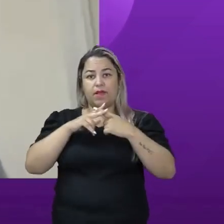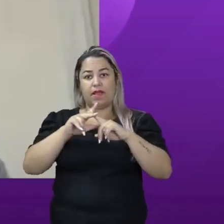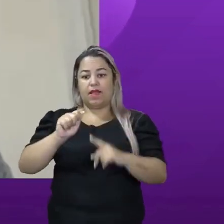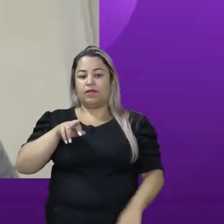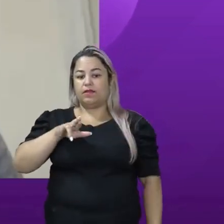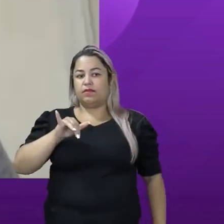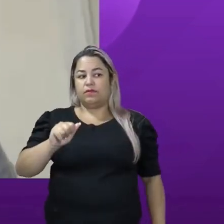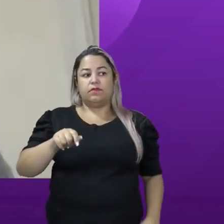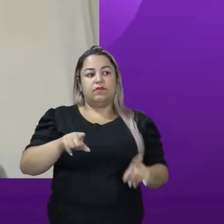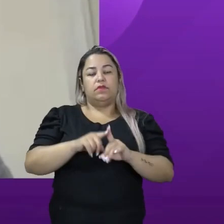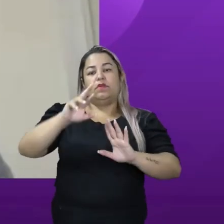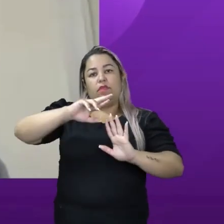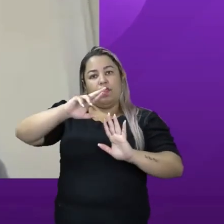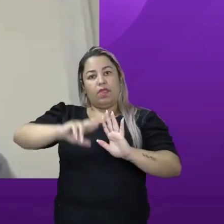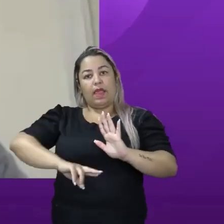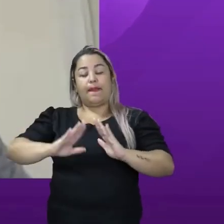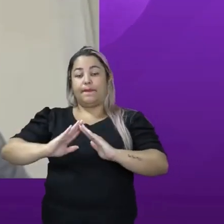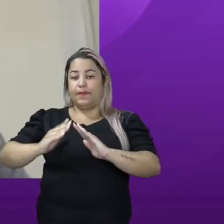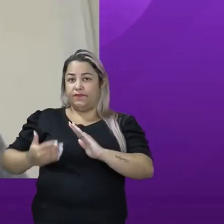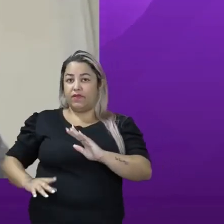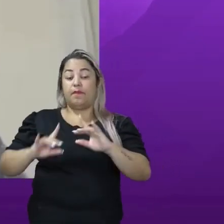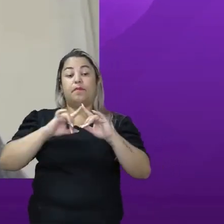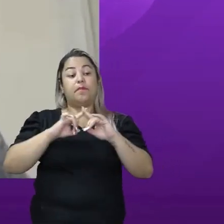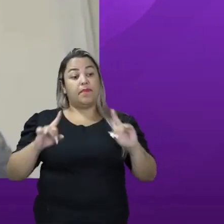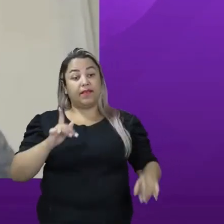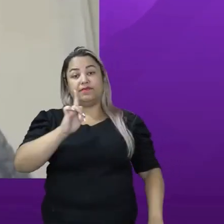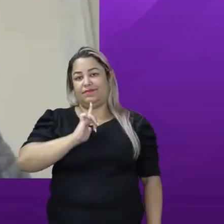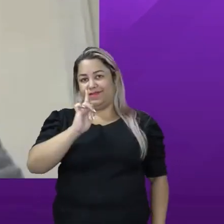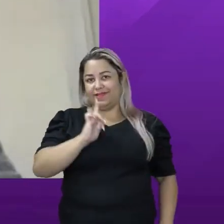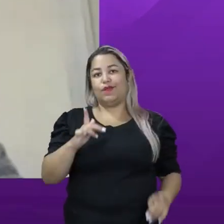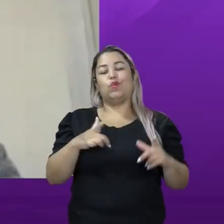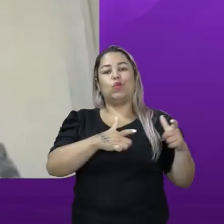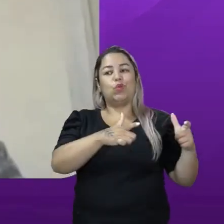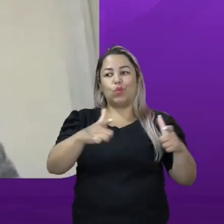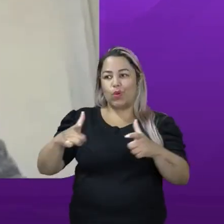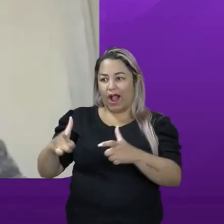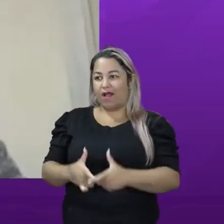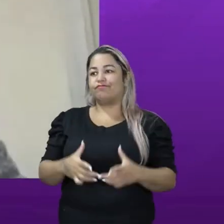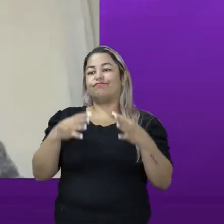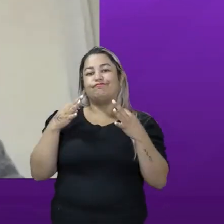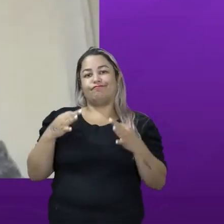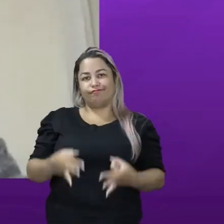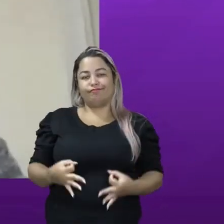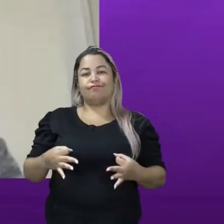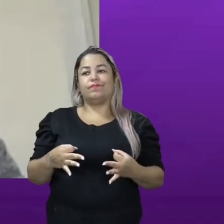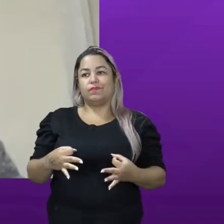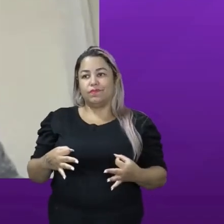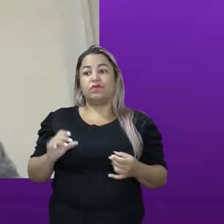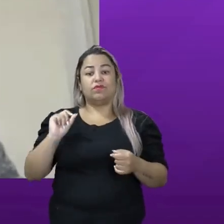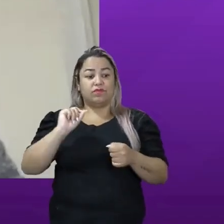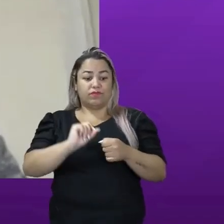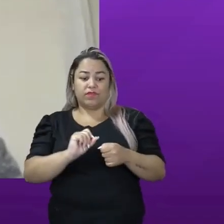da regularização fundiária das nossas periferias, mas existe um lugar de adequação desse modo de